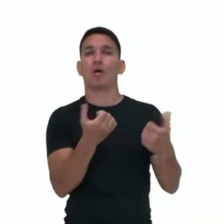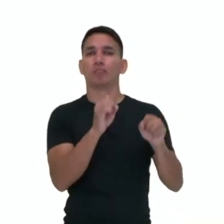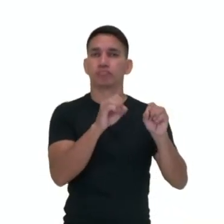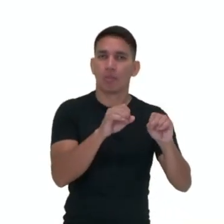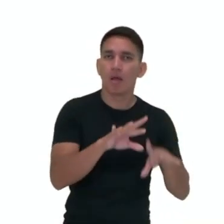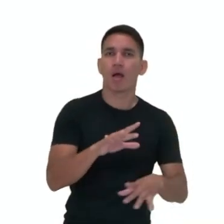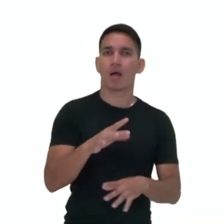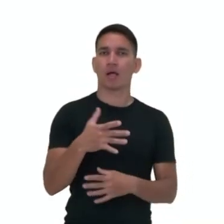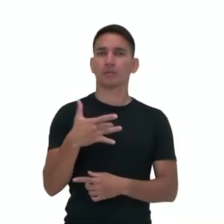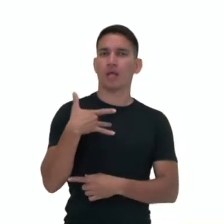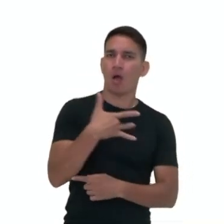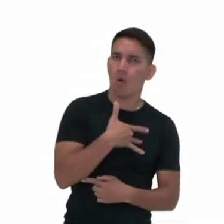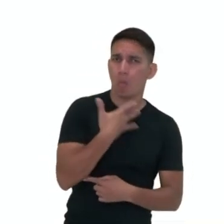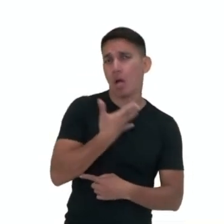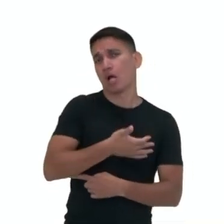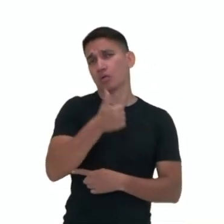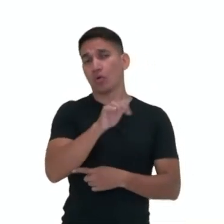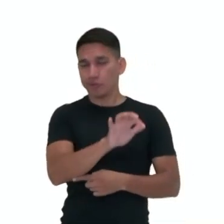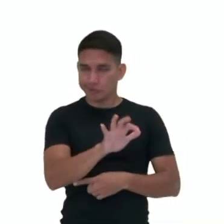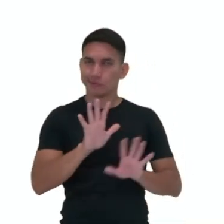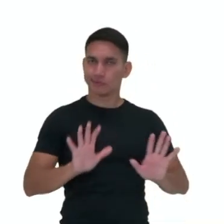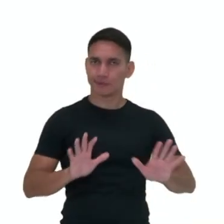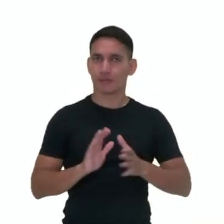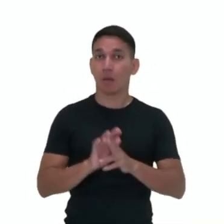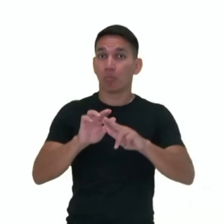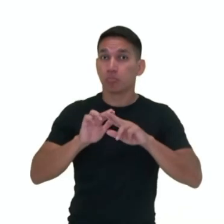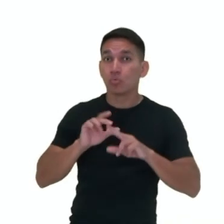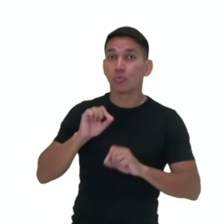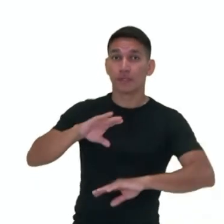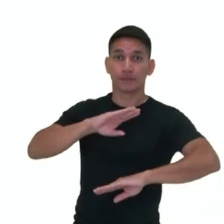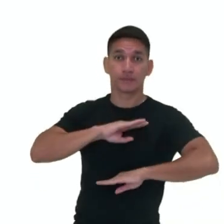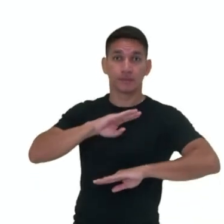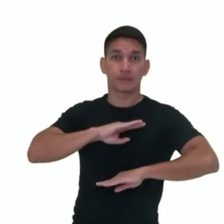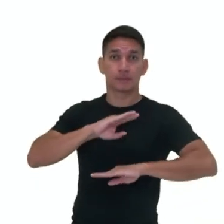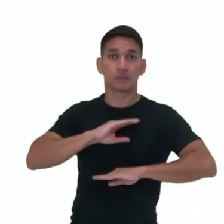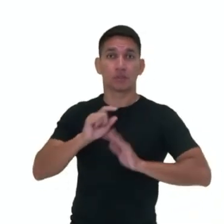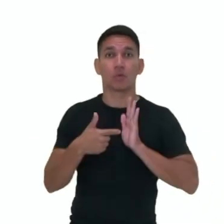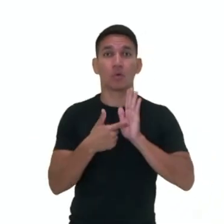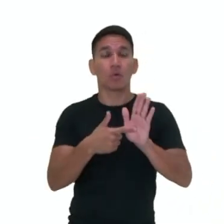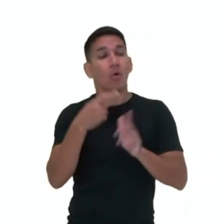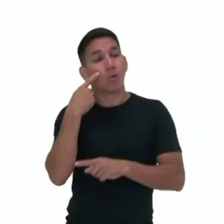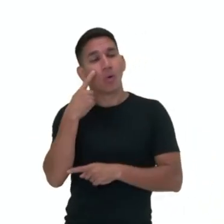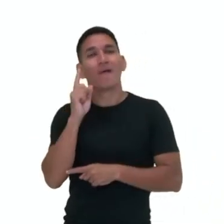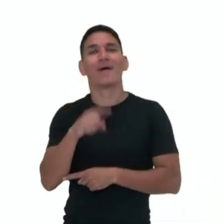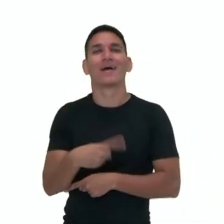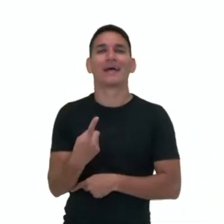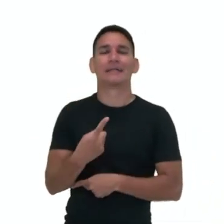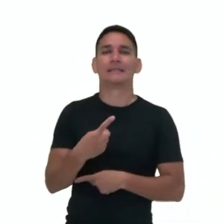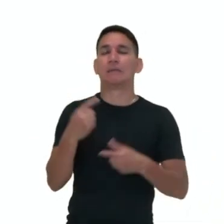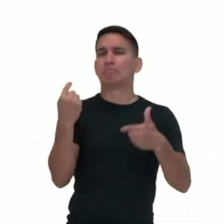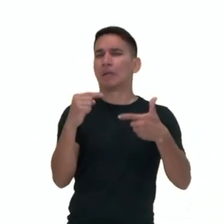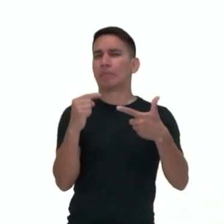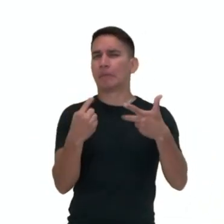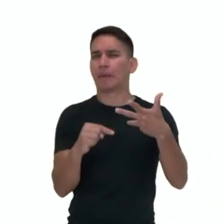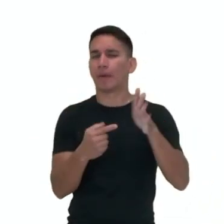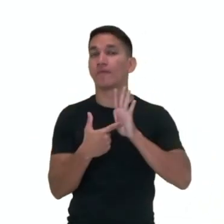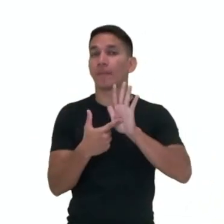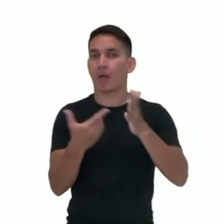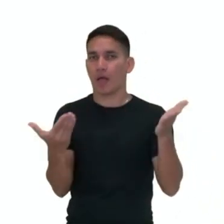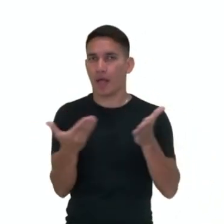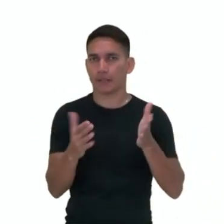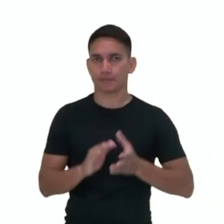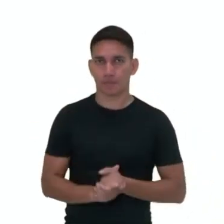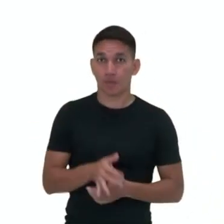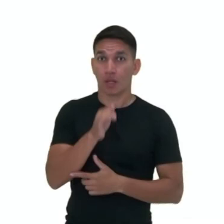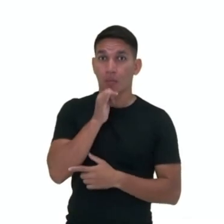melhor, enfim. Então, é essa que é a situação, né? Não é uma situação tão crítica quanto o que eu vou citar aqui agora. Então,